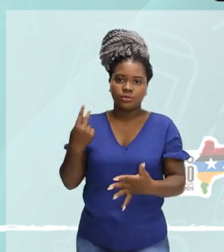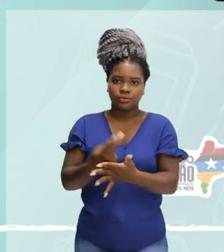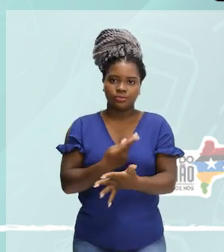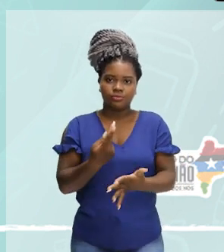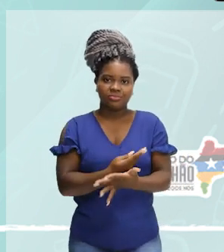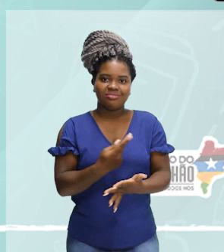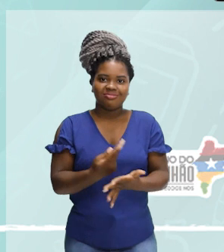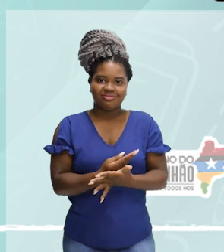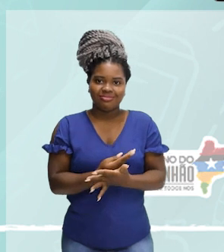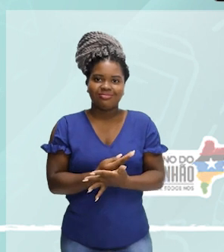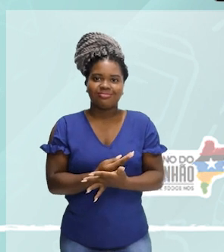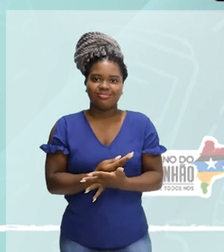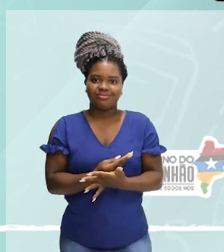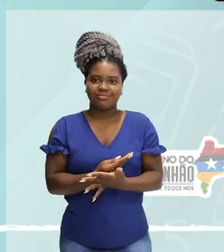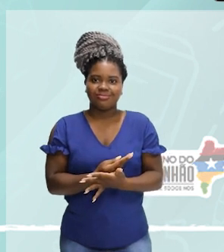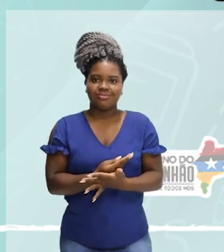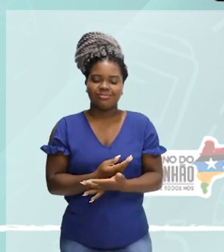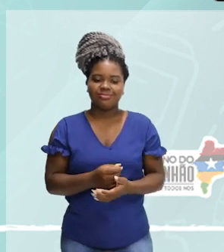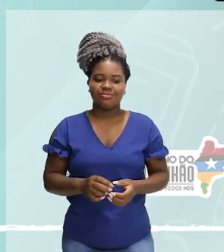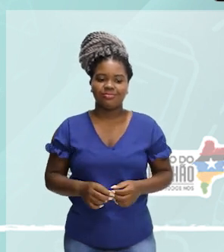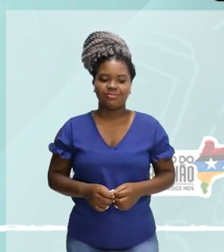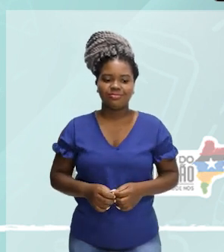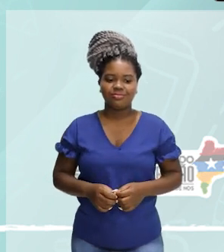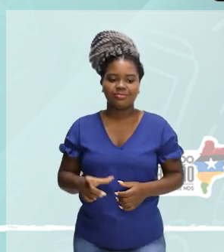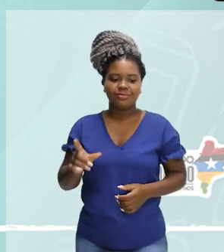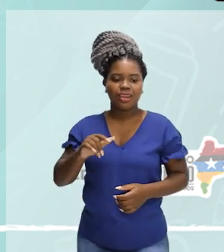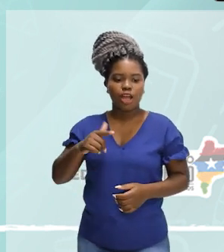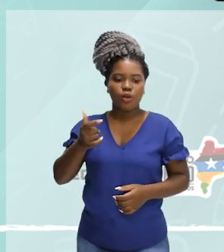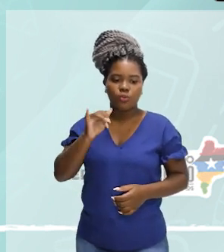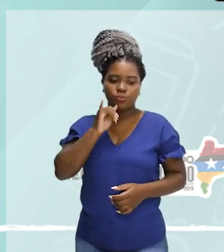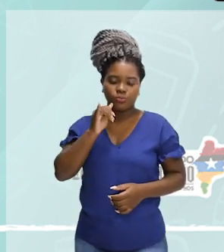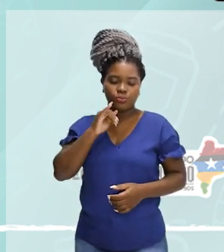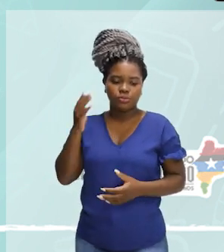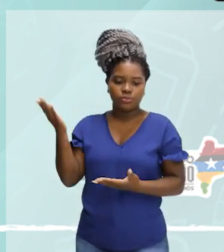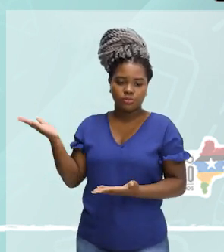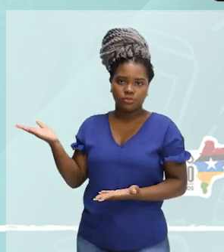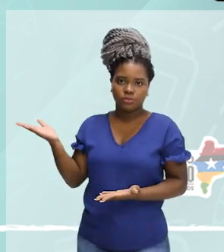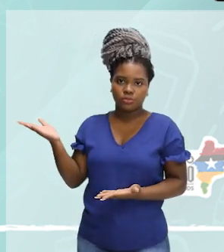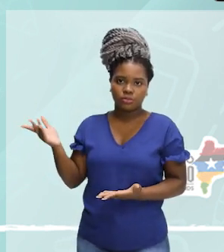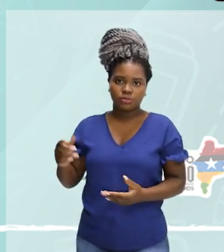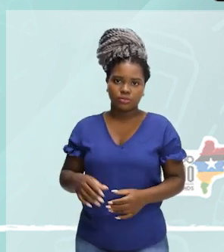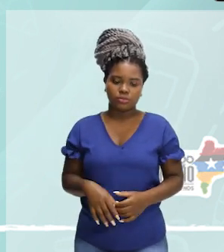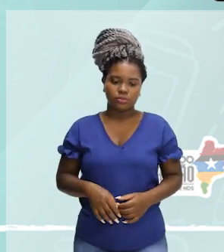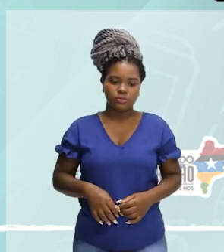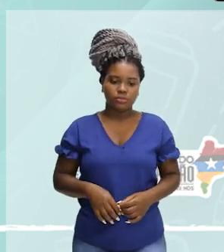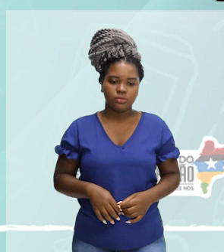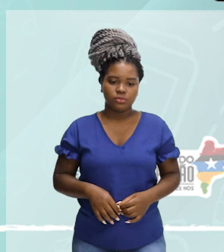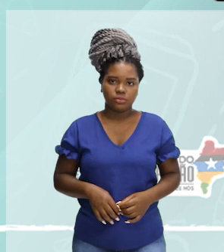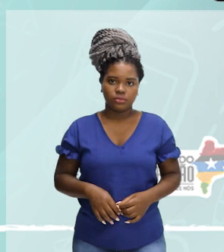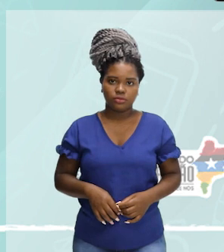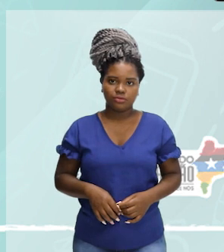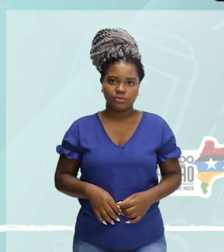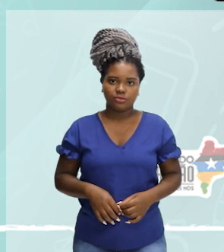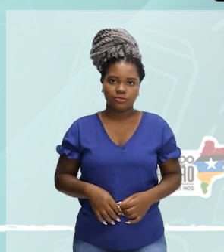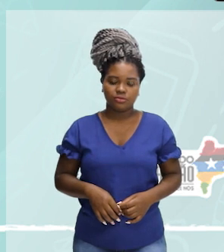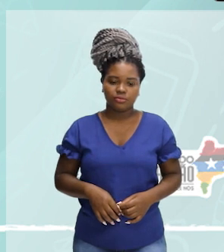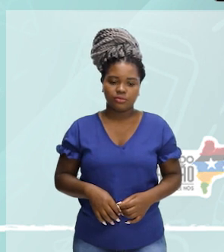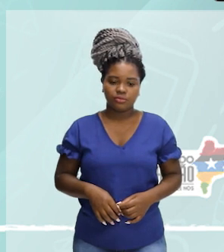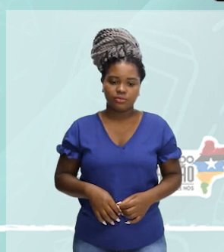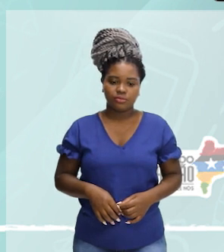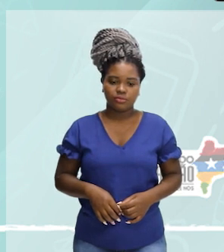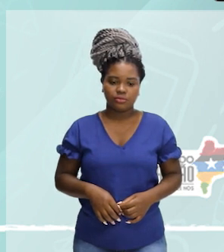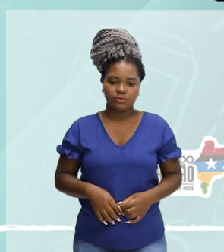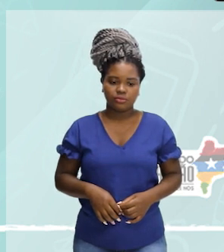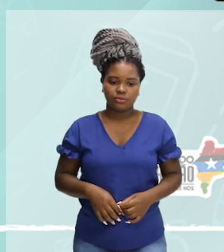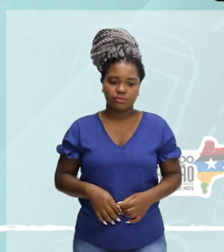adequo à língua portuguesa. Esta casa é mais grande que a minha. Esta casa é mais